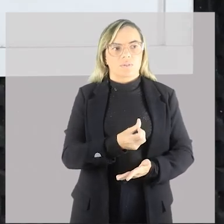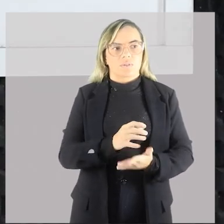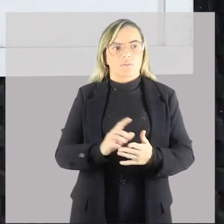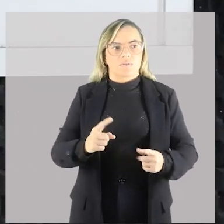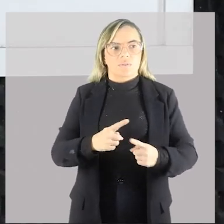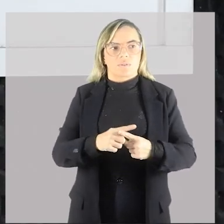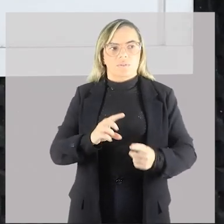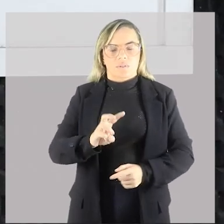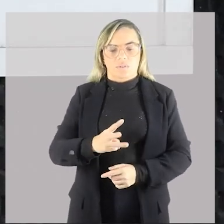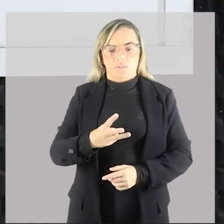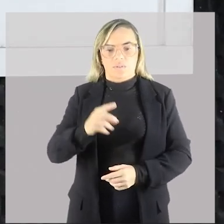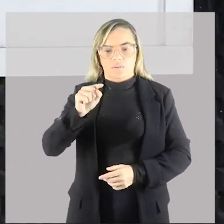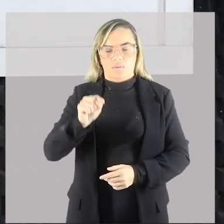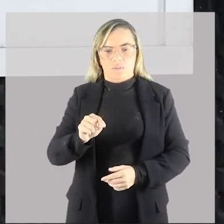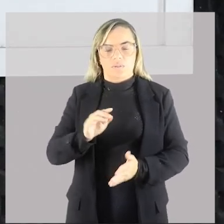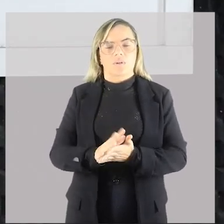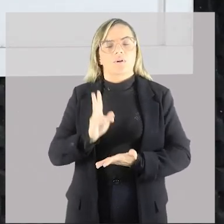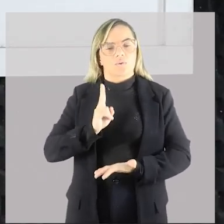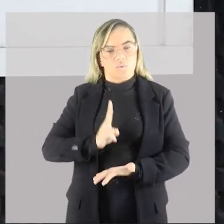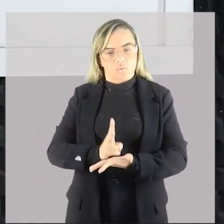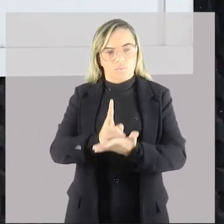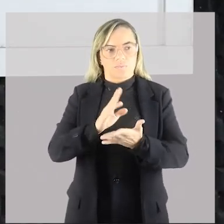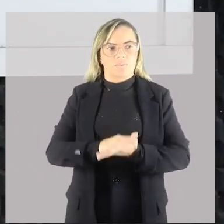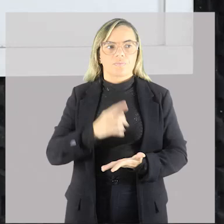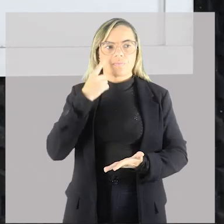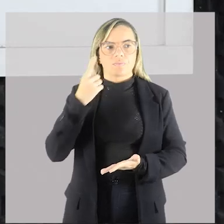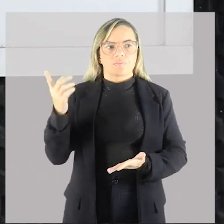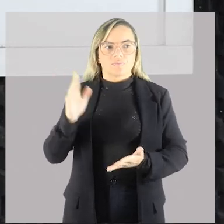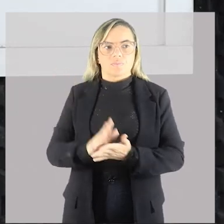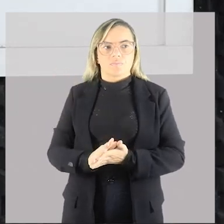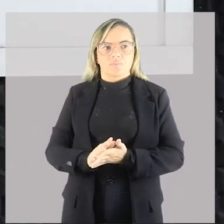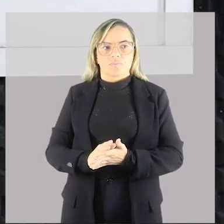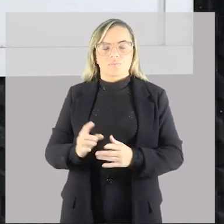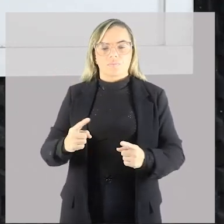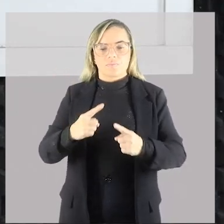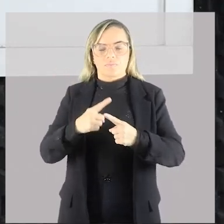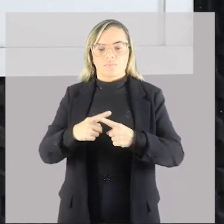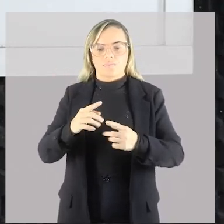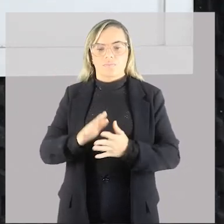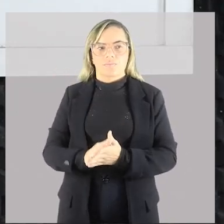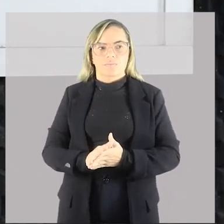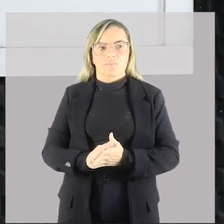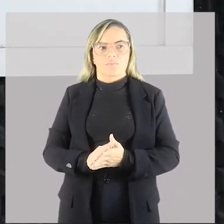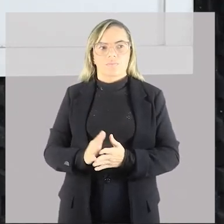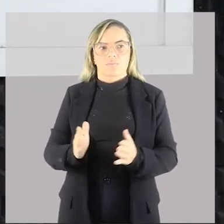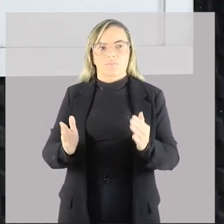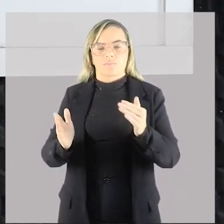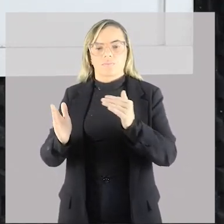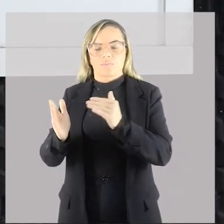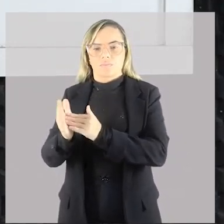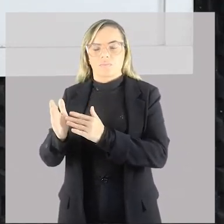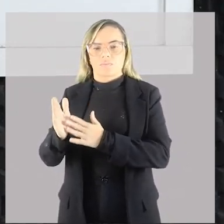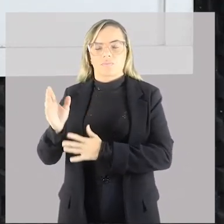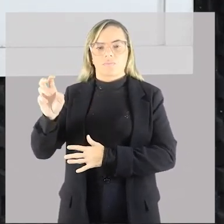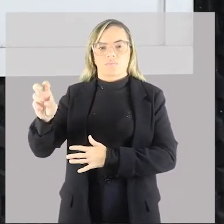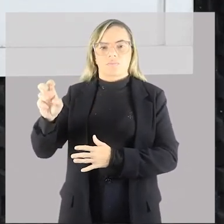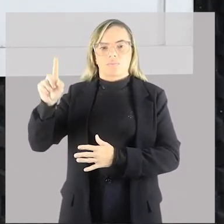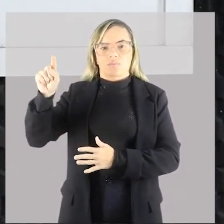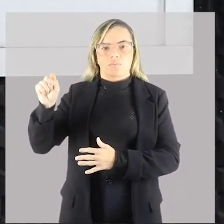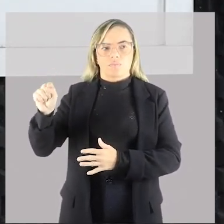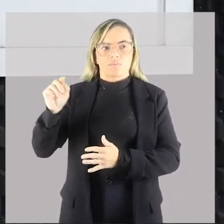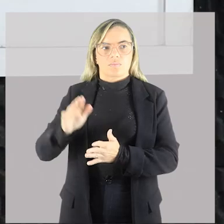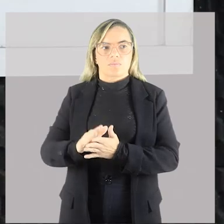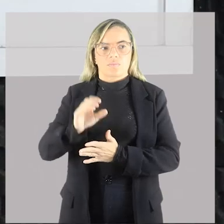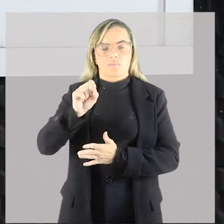fatorial, beleza? Vezes. Esse 8 aqui eu vou seguir até chegar no 5. Então,